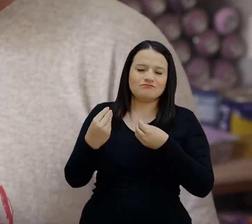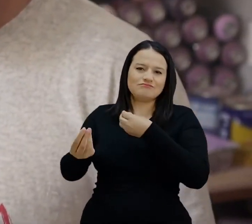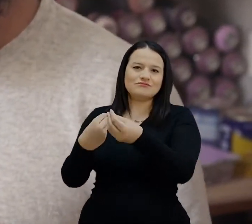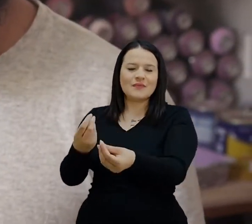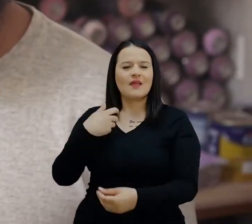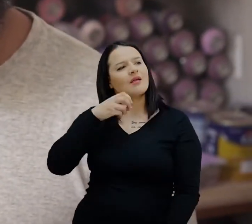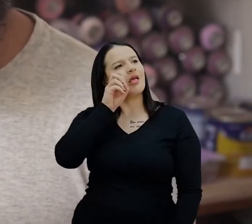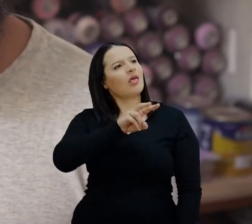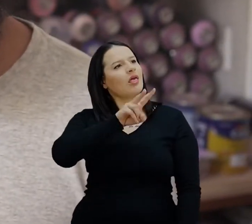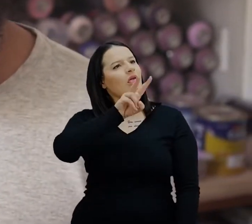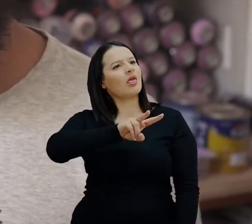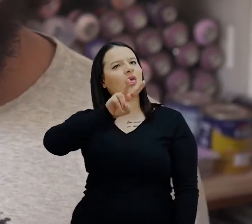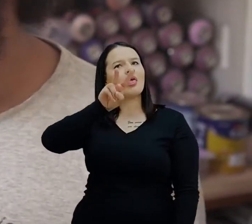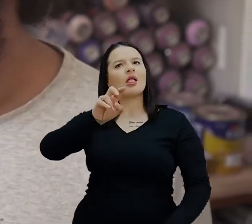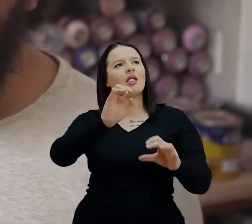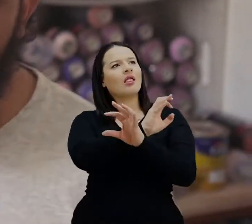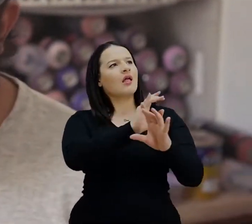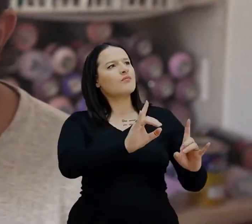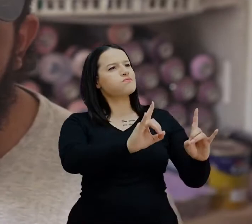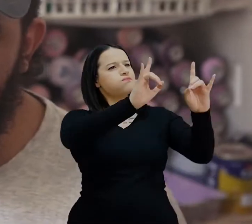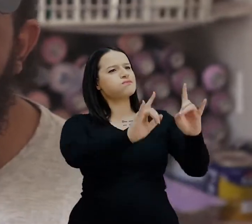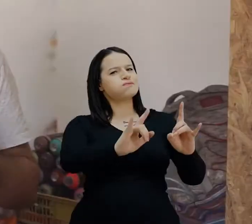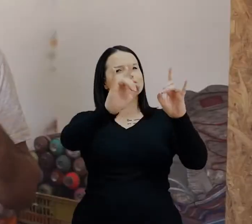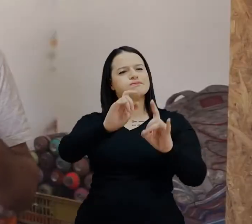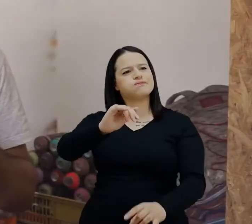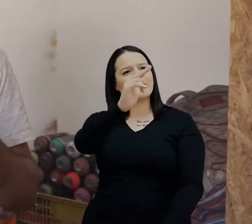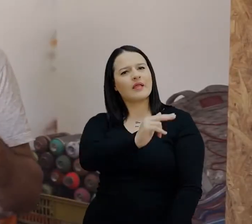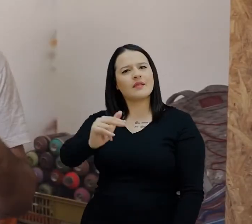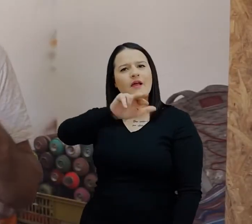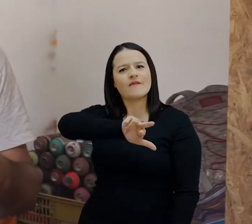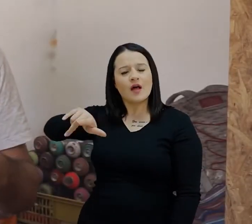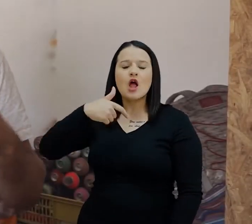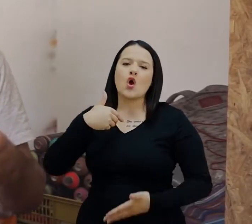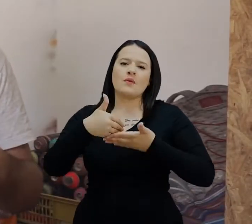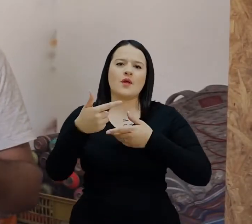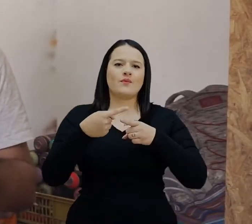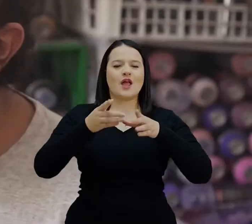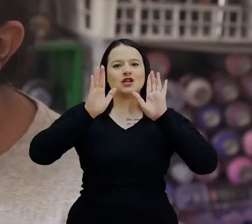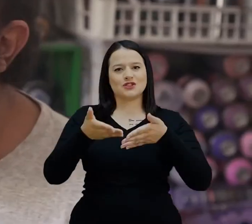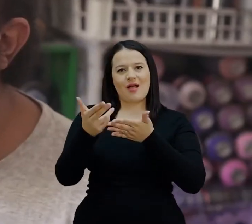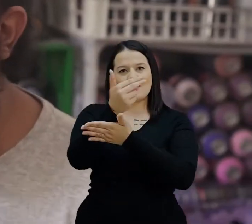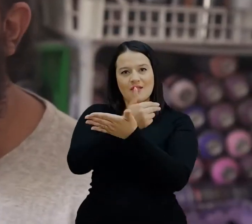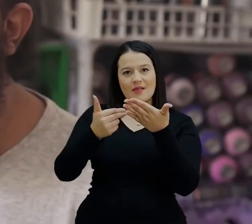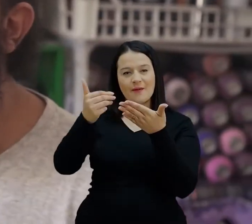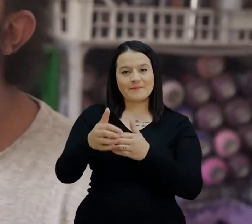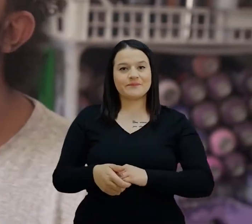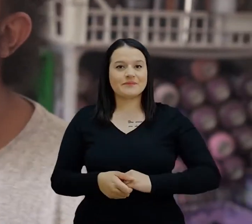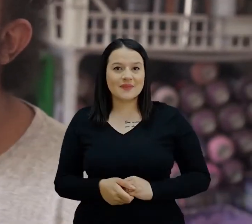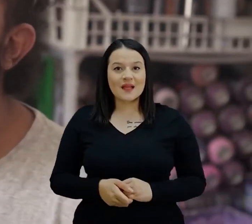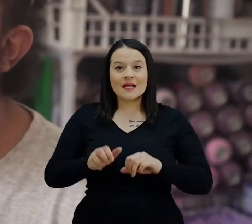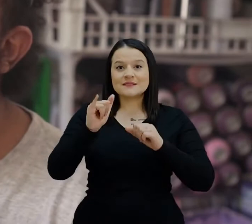roupas nos clientes dela. E aí eu vi aqueles grafites na cidade. Comecei a fazer grafite porque eu desenhava. Quem viveu nos anos